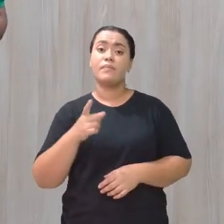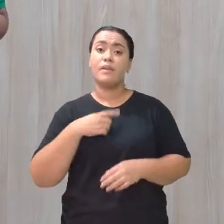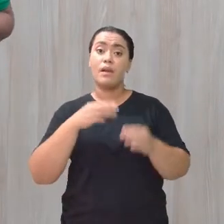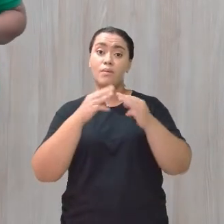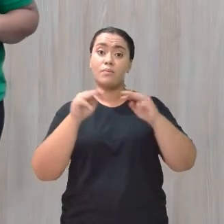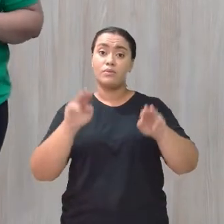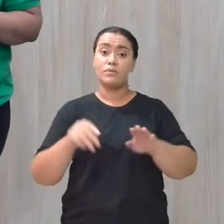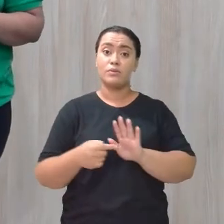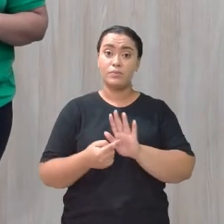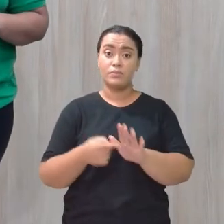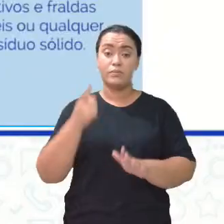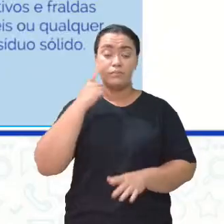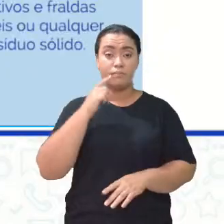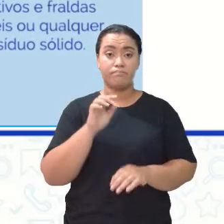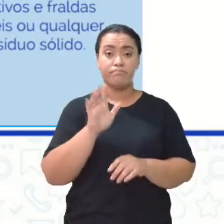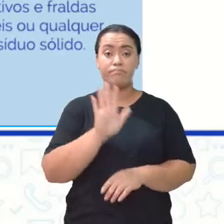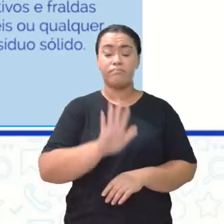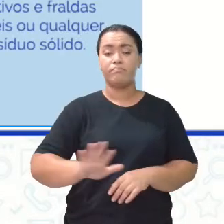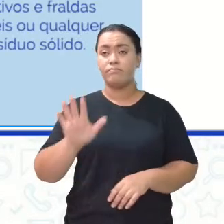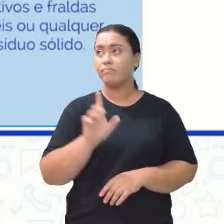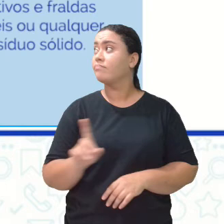trouxe para a gente? Olha para a tela.